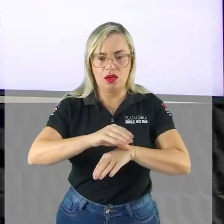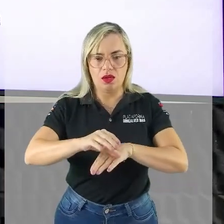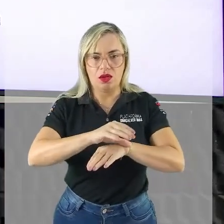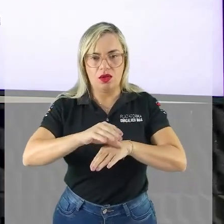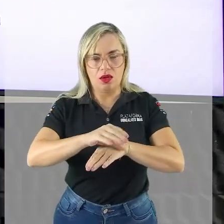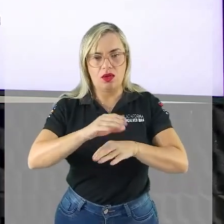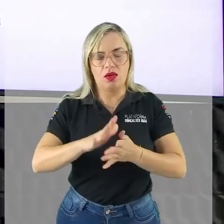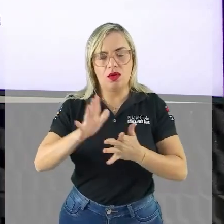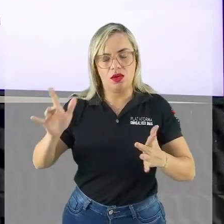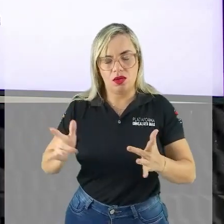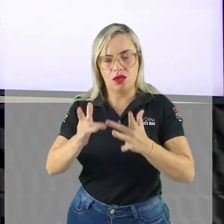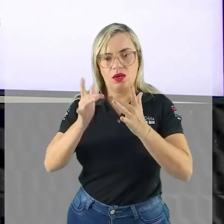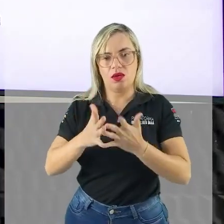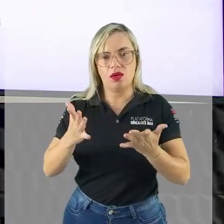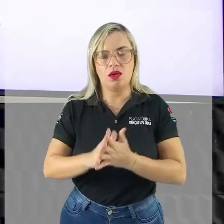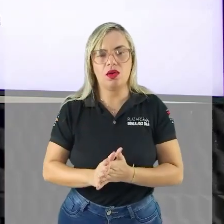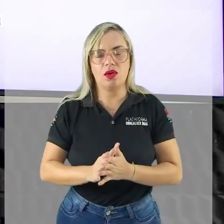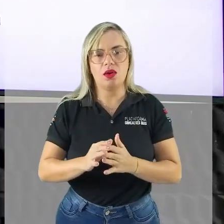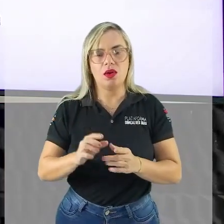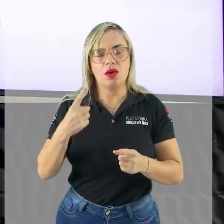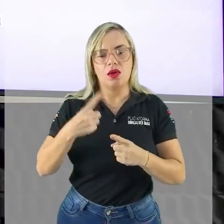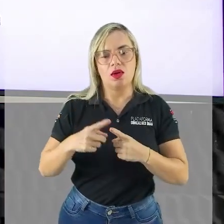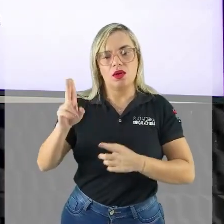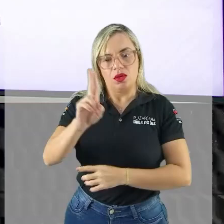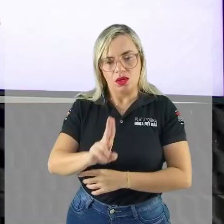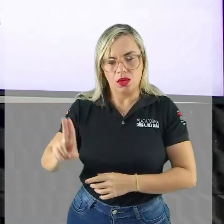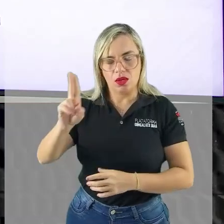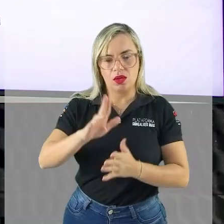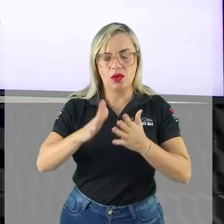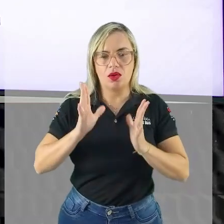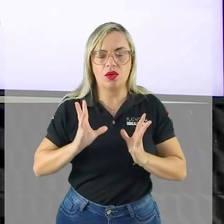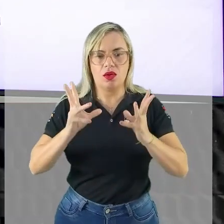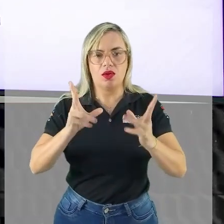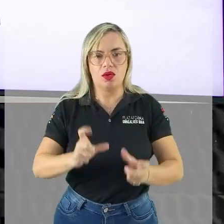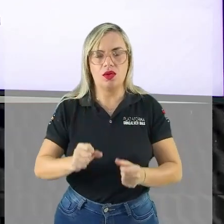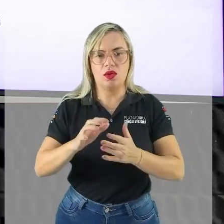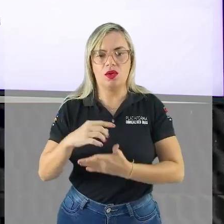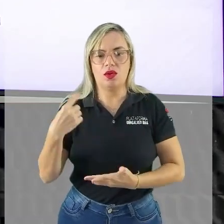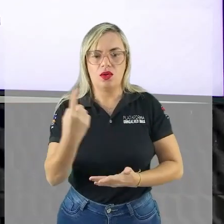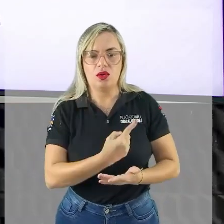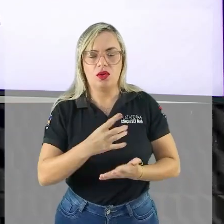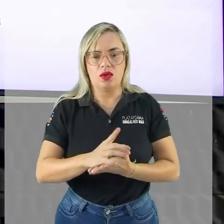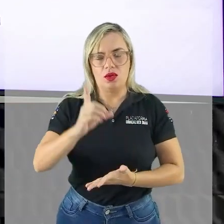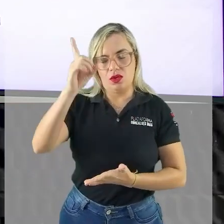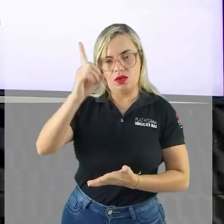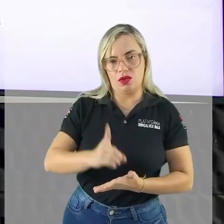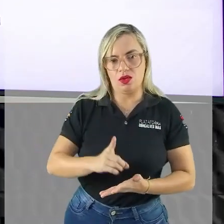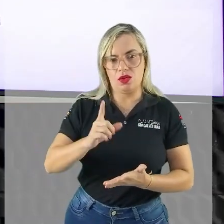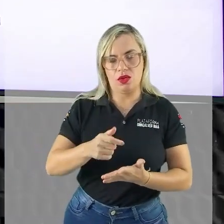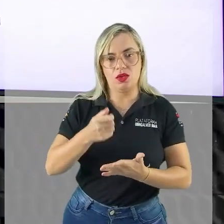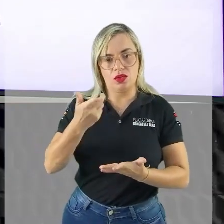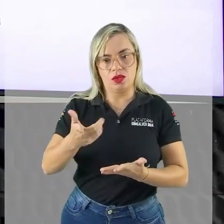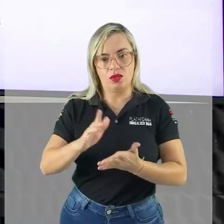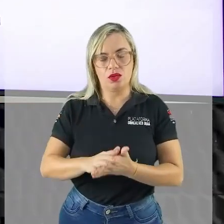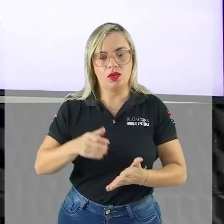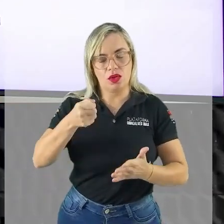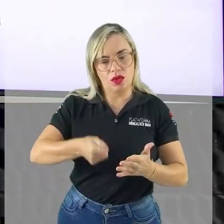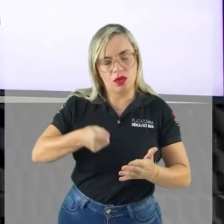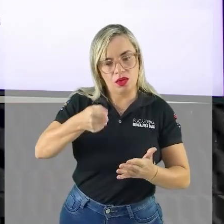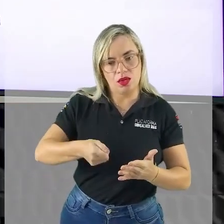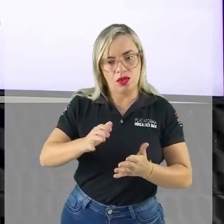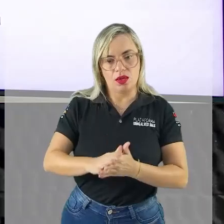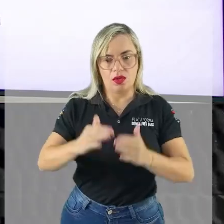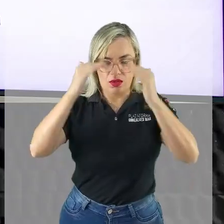é um clássico. Por quê? Porque ela traz todos os nossos direitos, assim como os deveres. Então, se o tema for